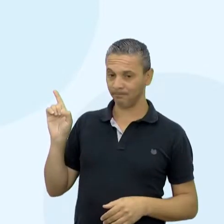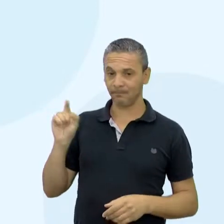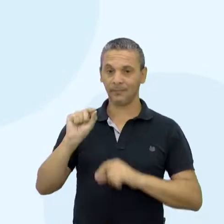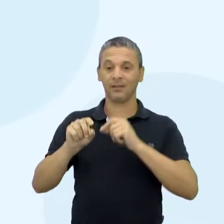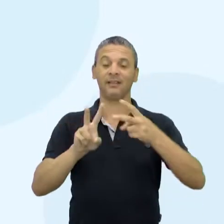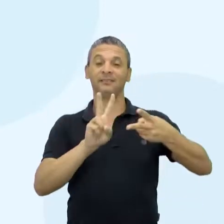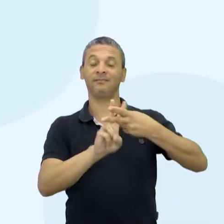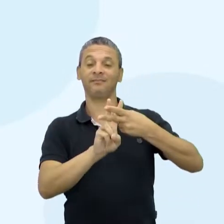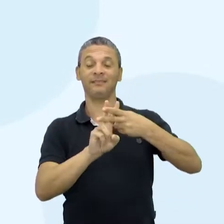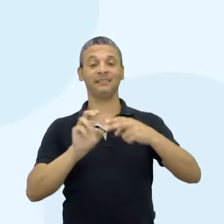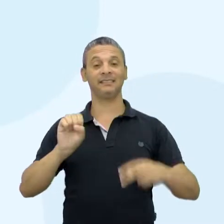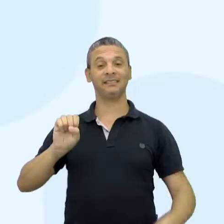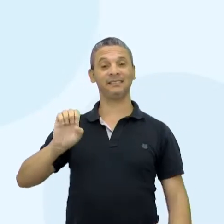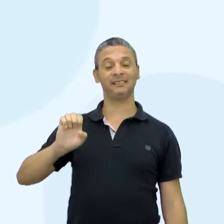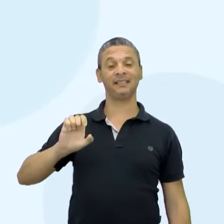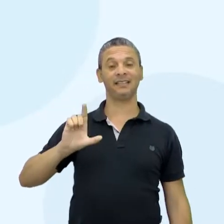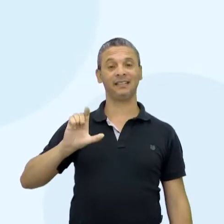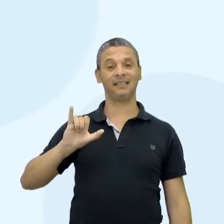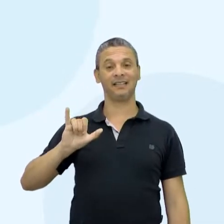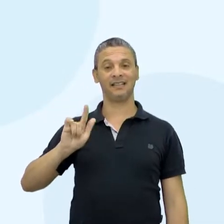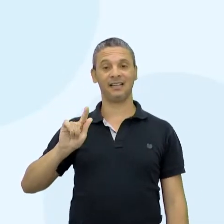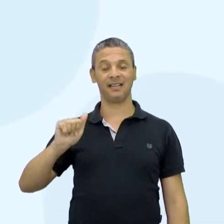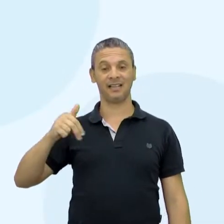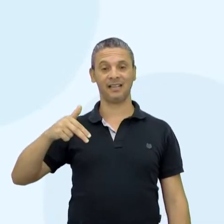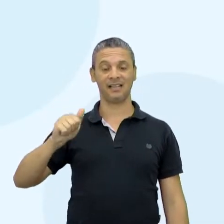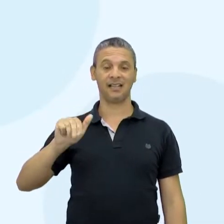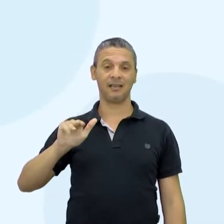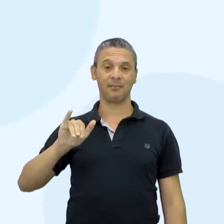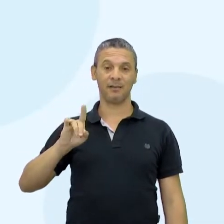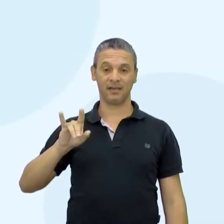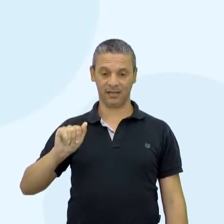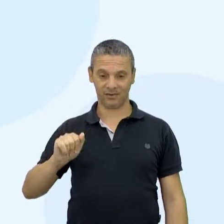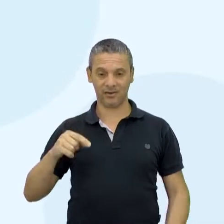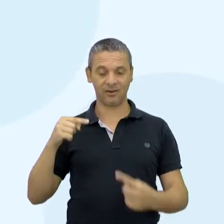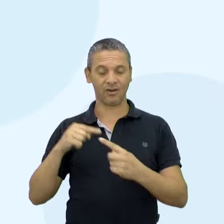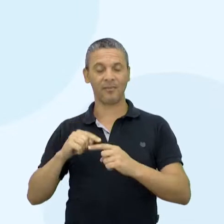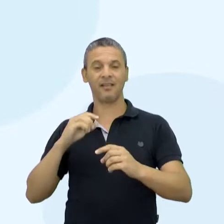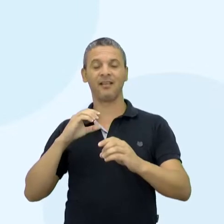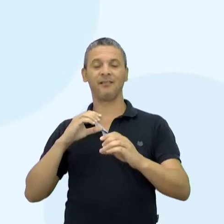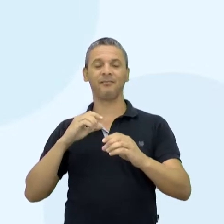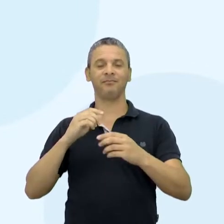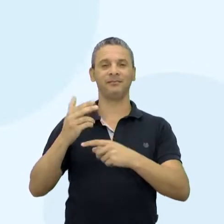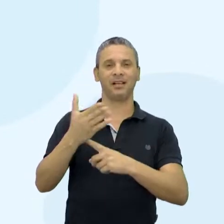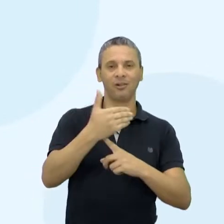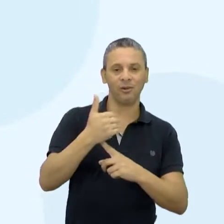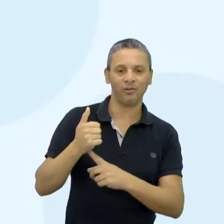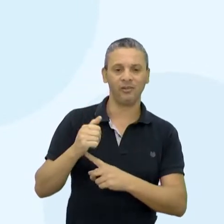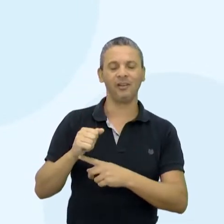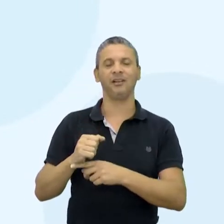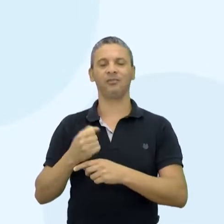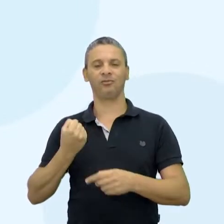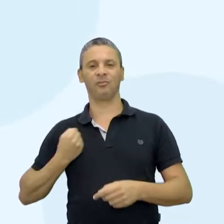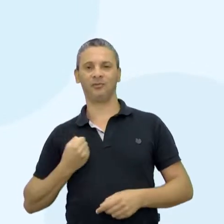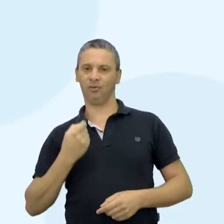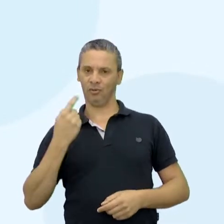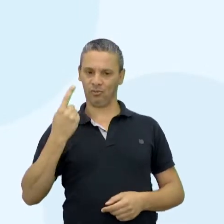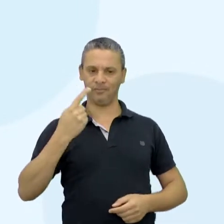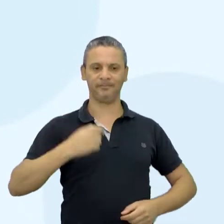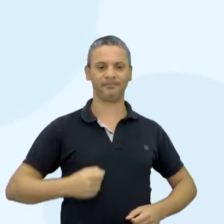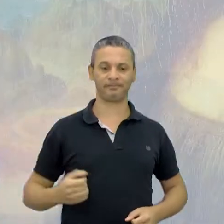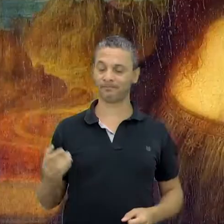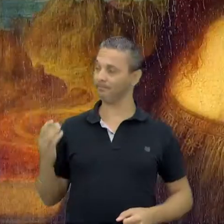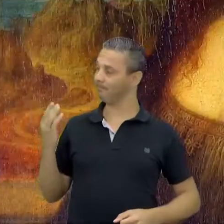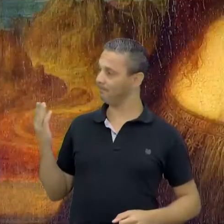Liga na Mídia, que faz parte da área de linguagens e suas tecnologias da unidade curricular 1, tá na mídia, tá no mundo, tá